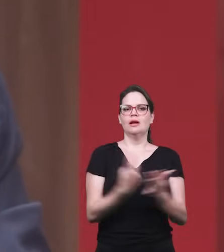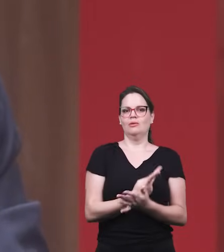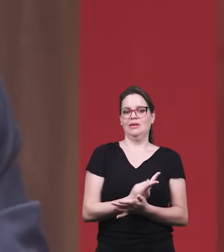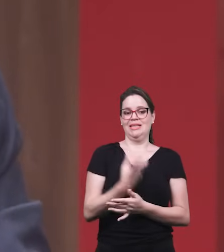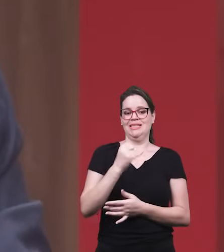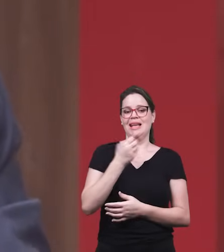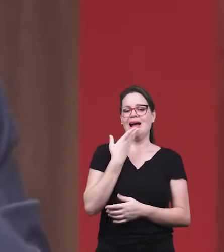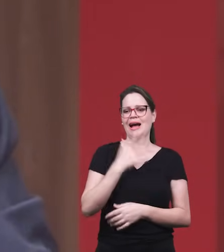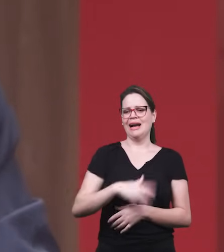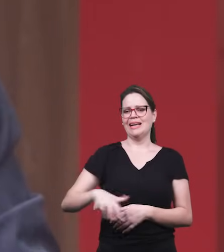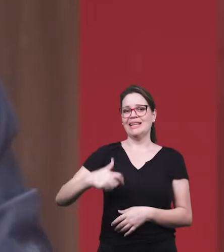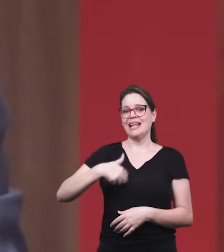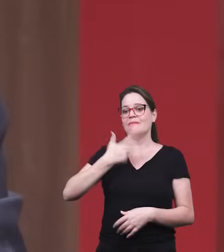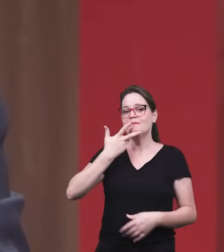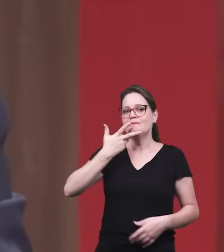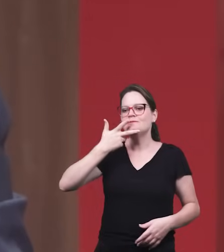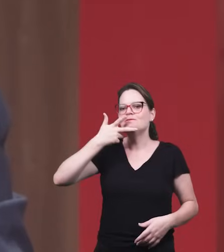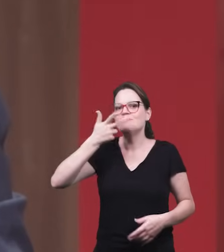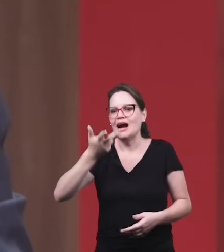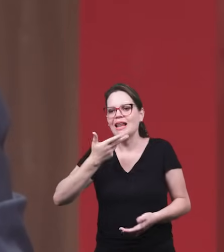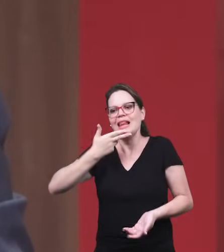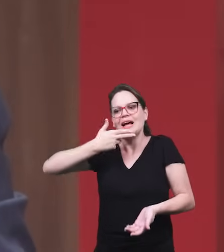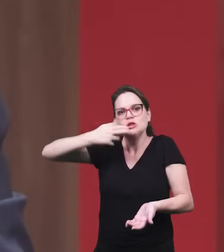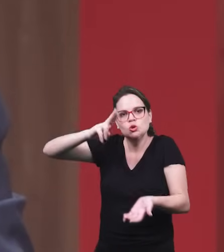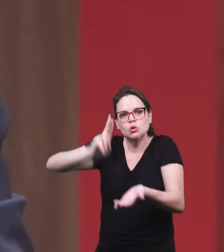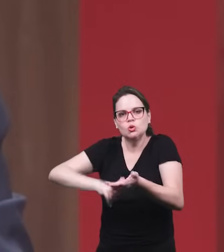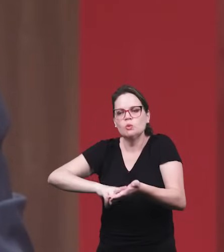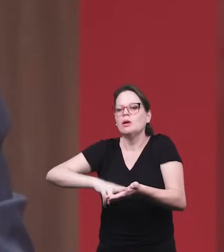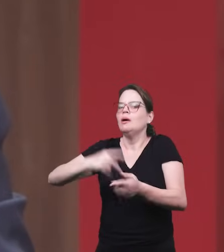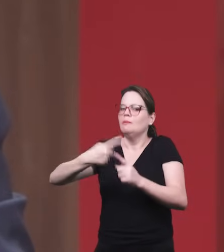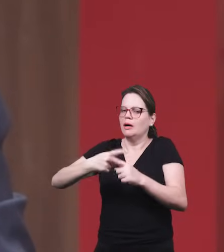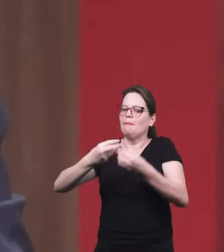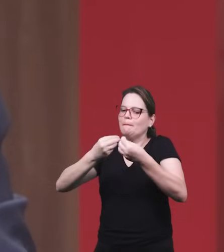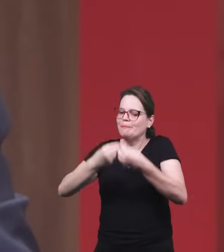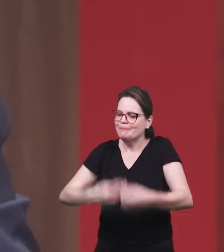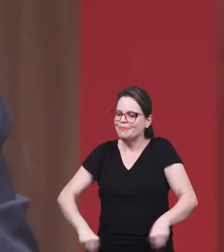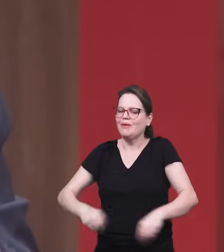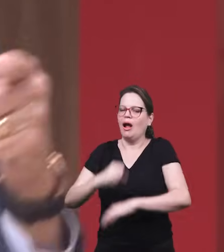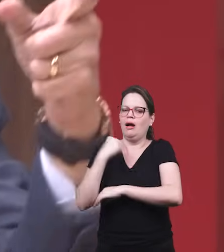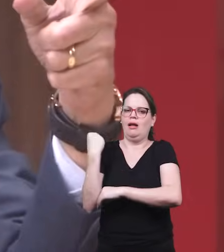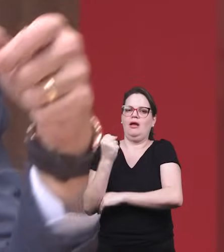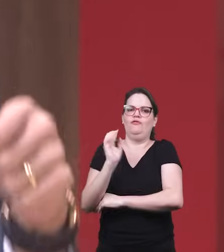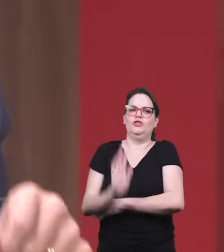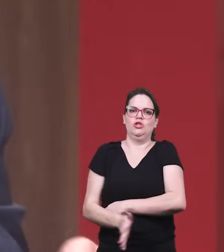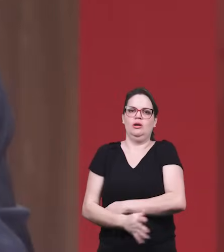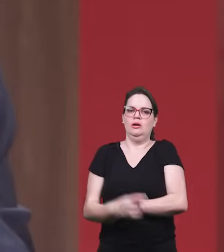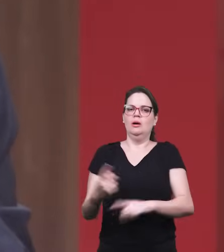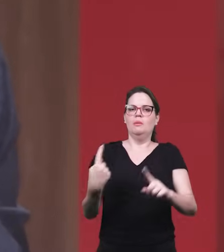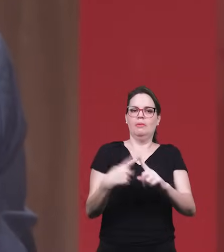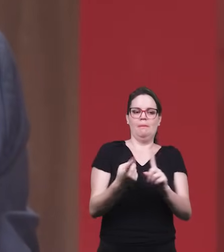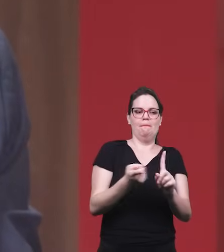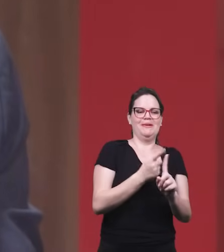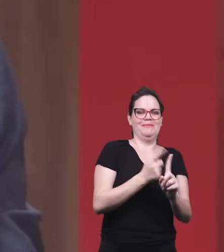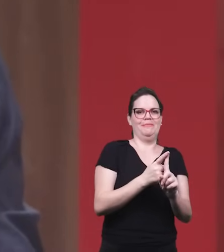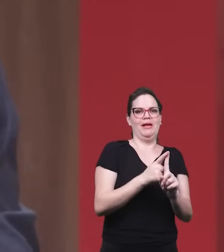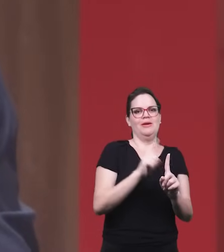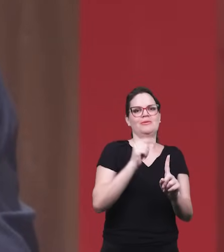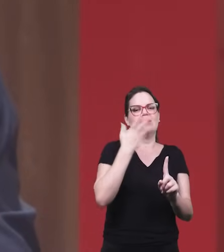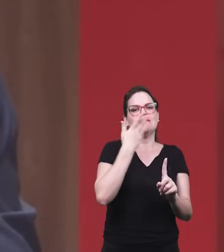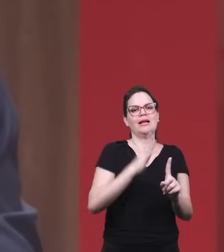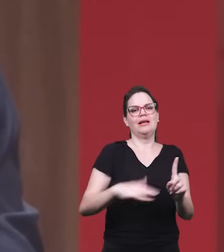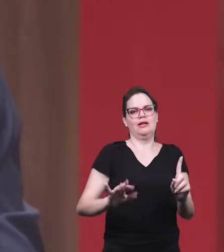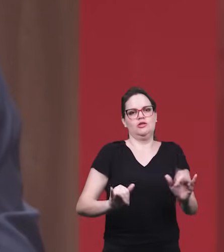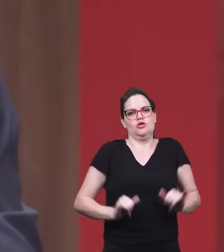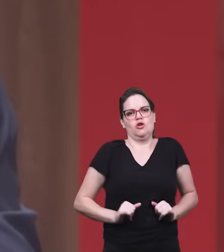falou. Porque primeiro ela sofre nela. Aí ela está ali. Depois ela verbaliza. Quando